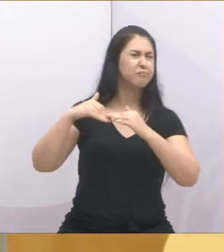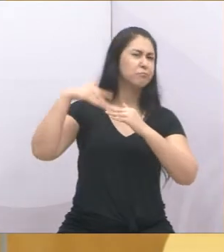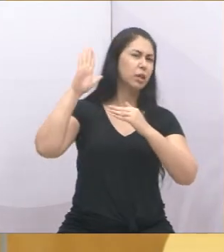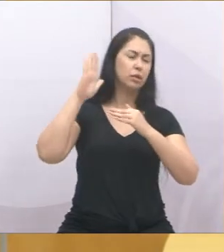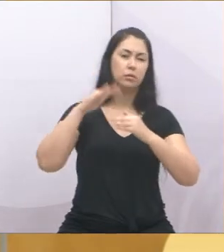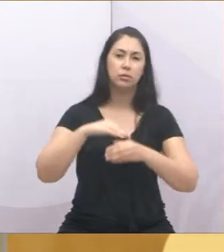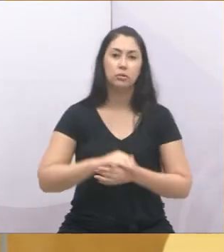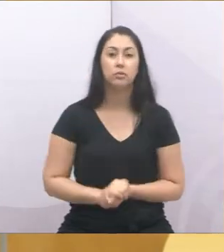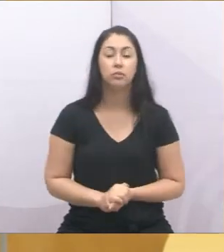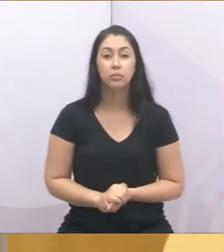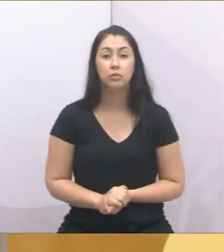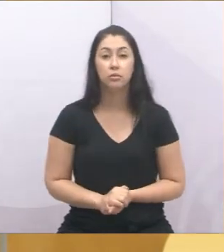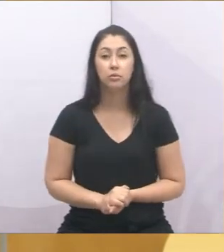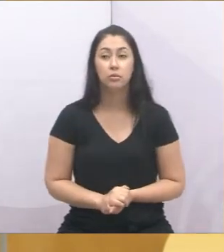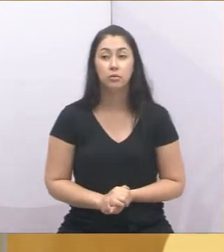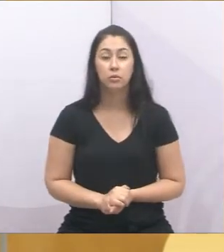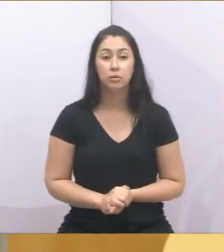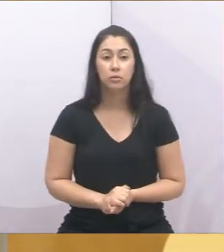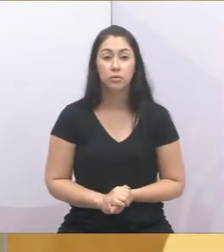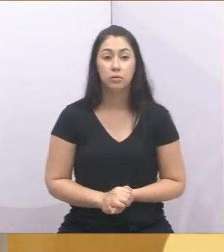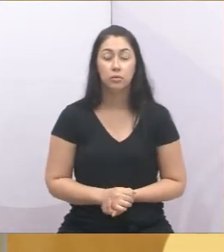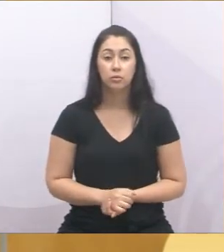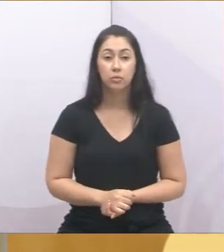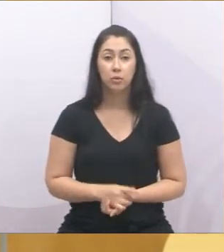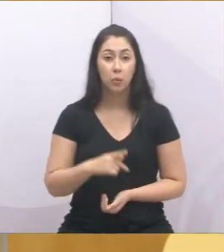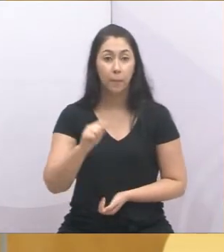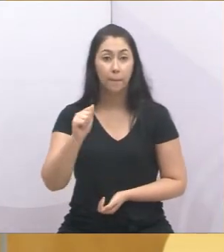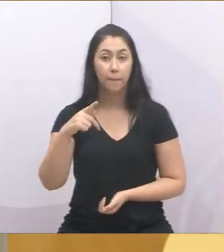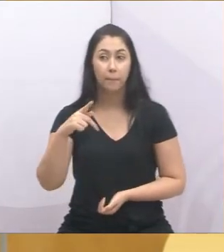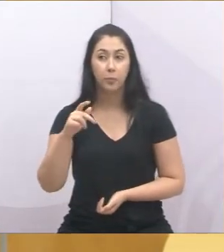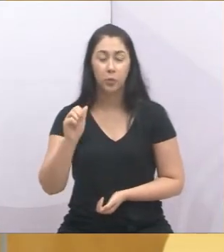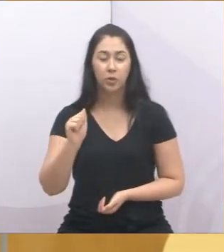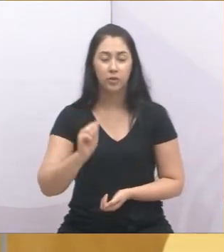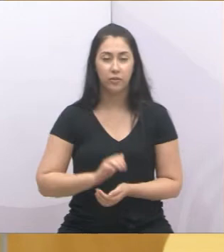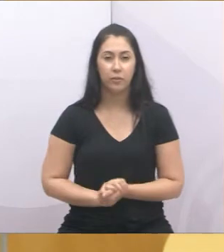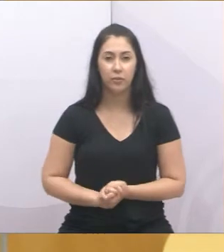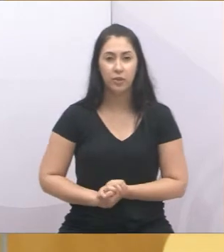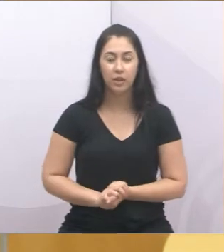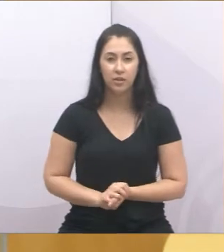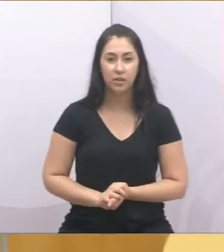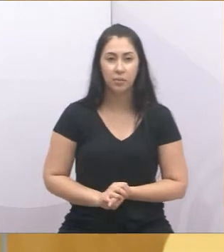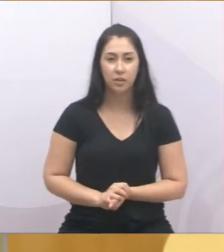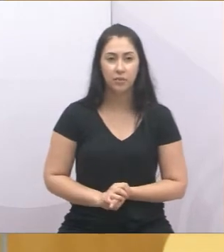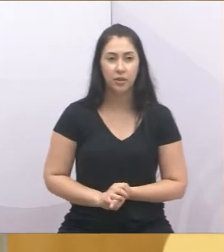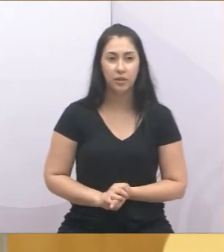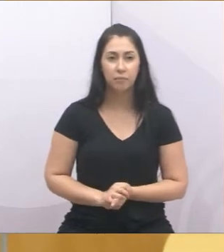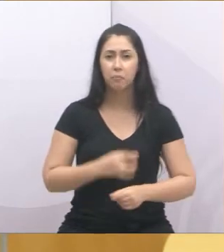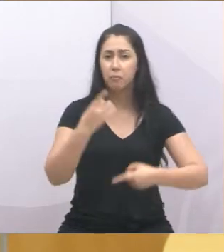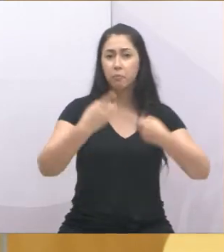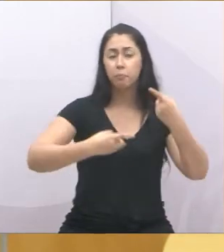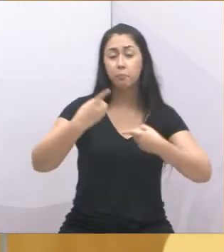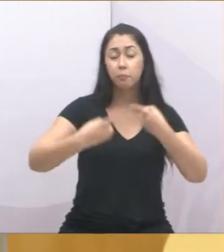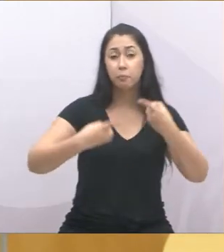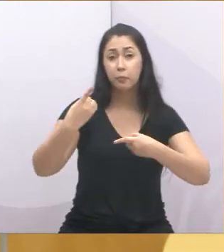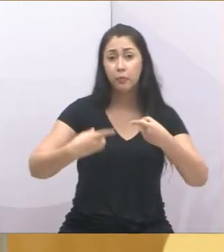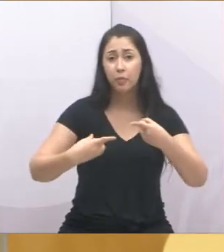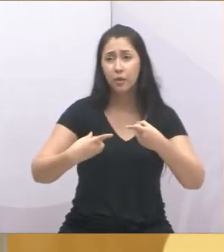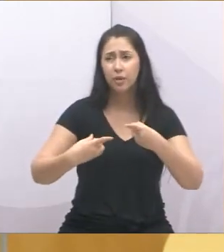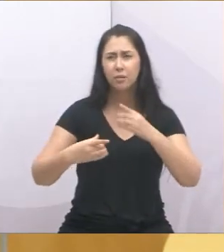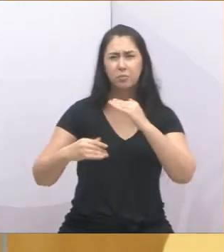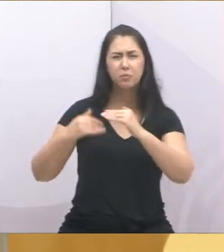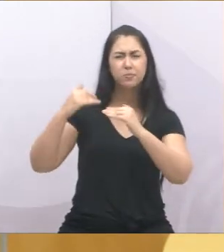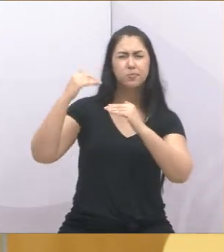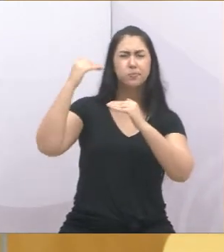isso. Segundo o próprio Papa Francisco, a política é uma das formas mais